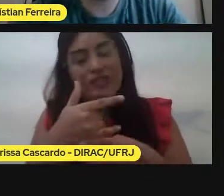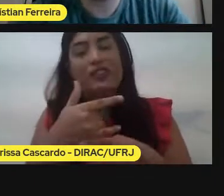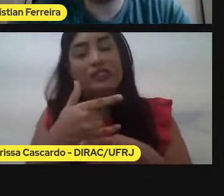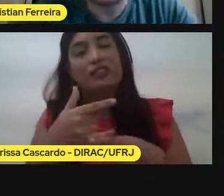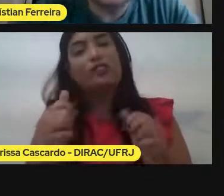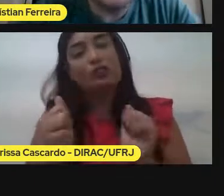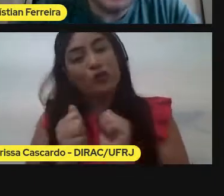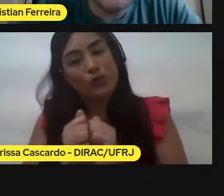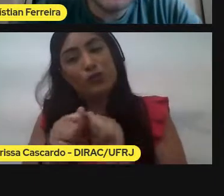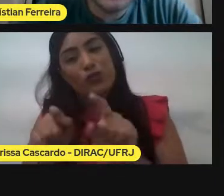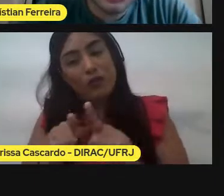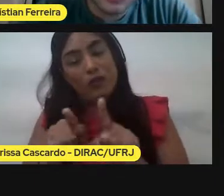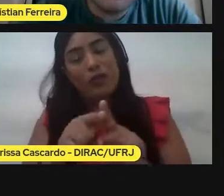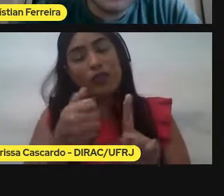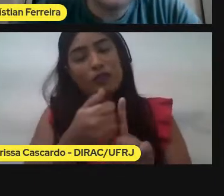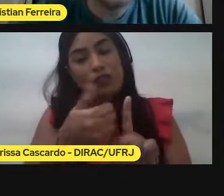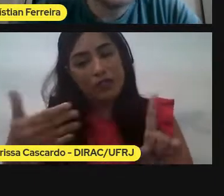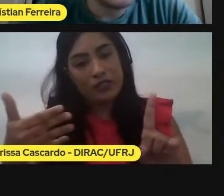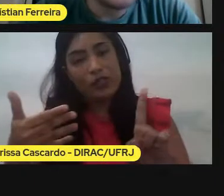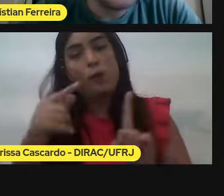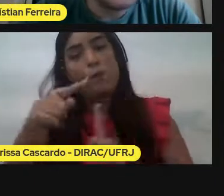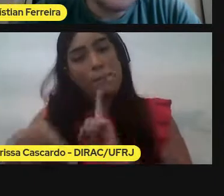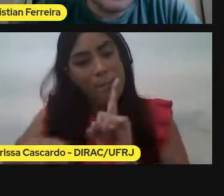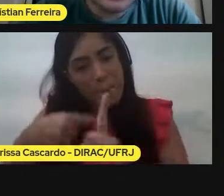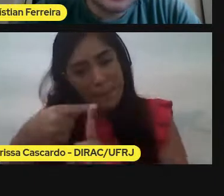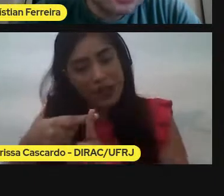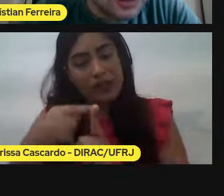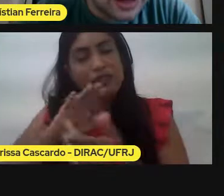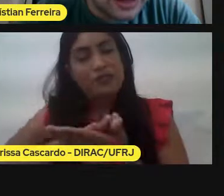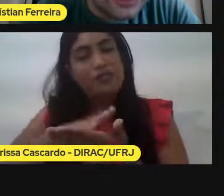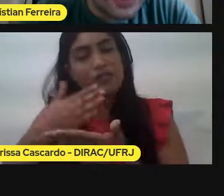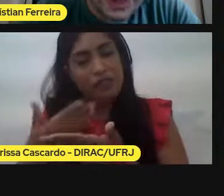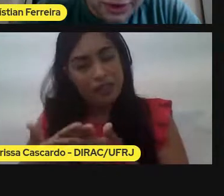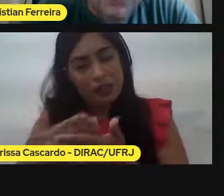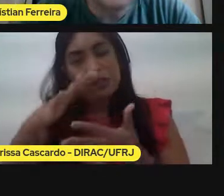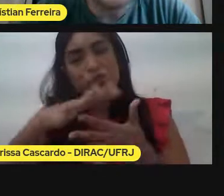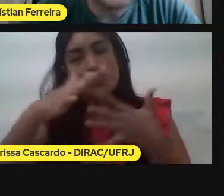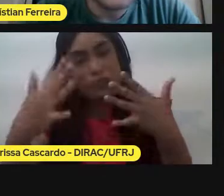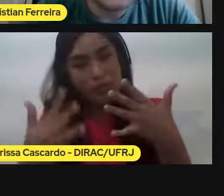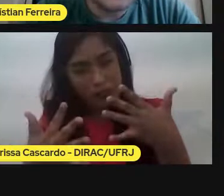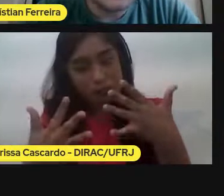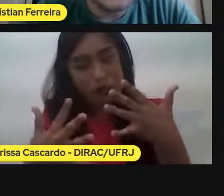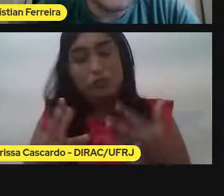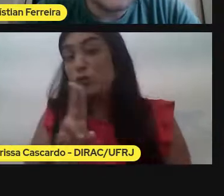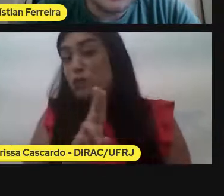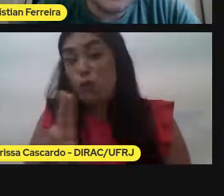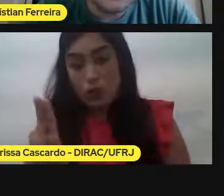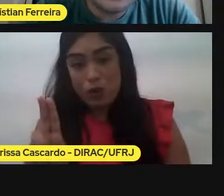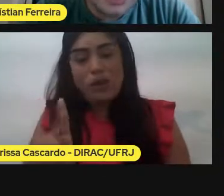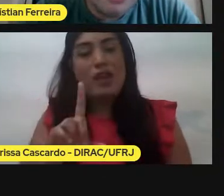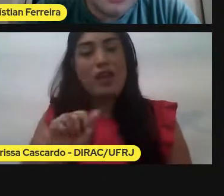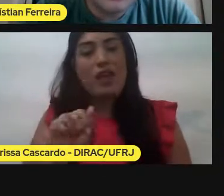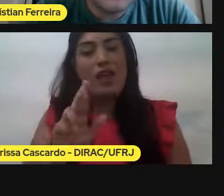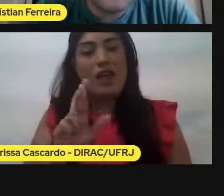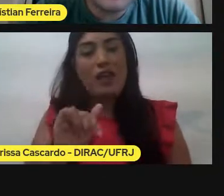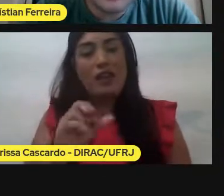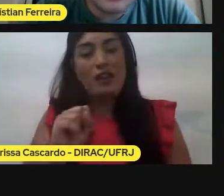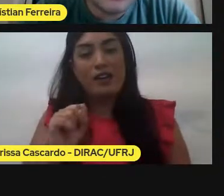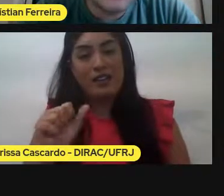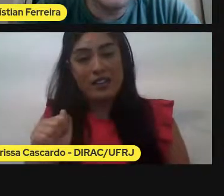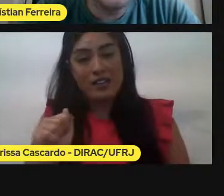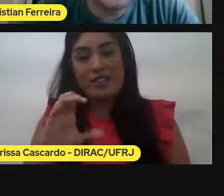estarão conosco durante a live, né? A Larissa Cascardo, Daniel Lima